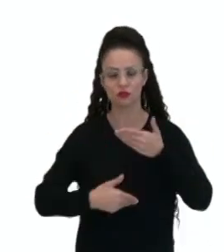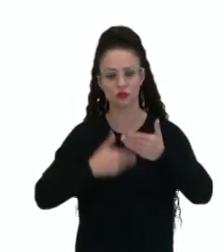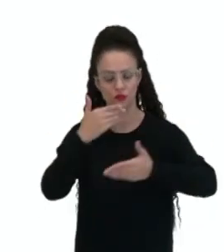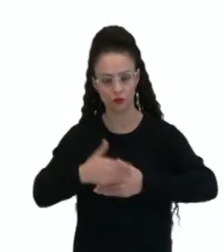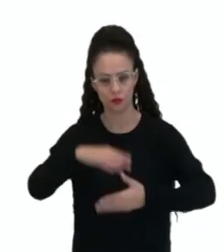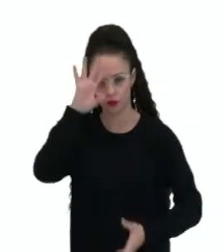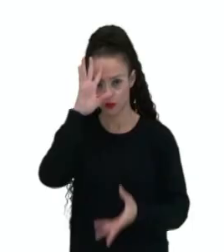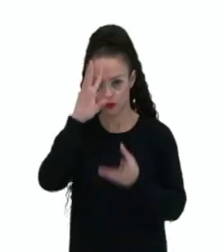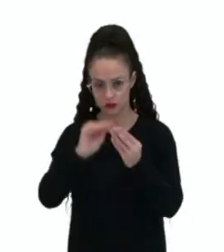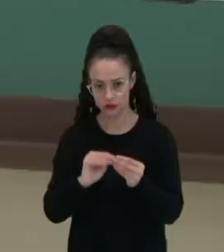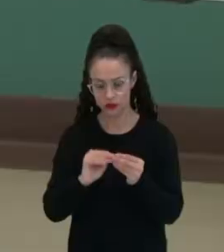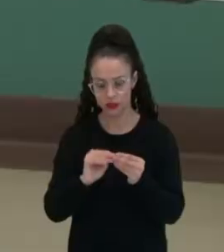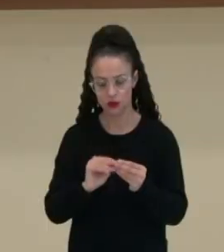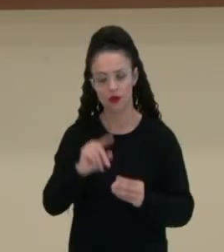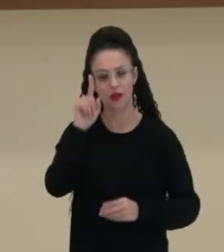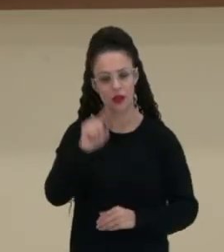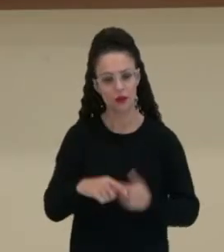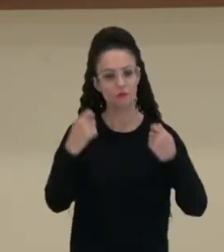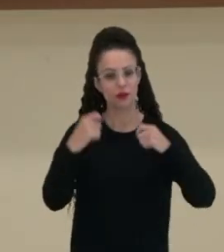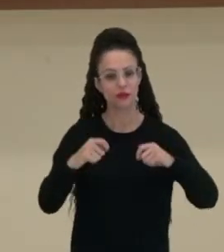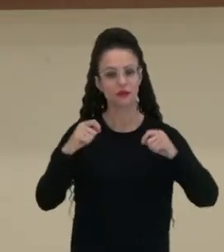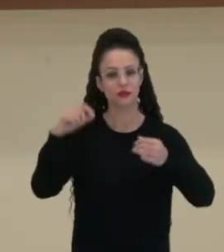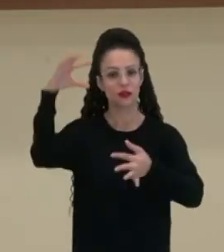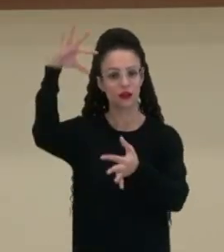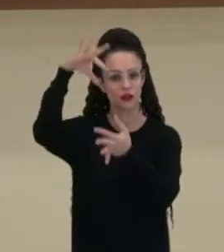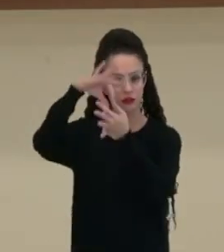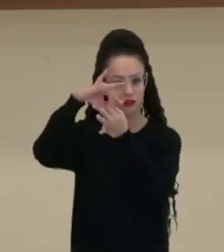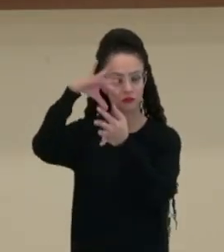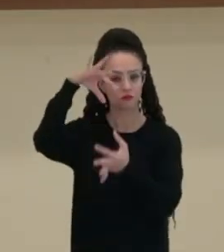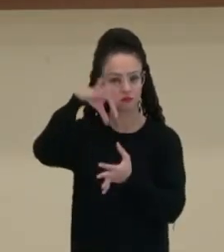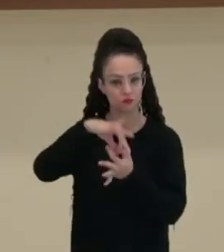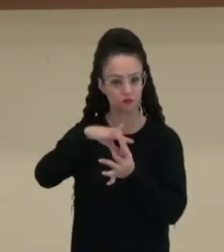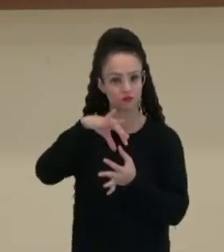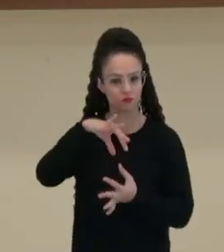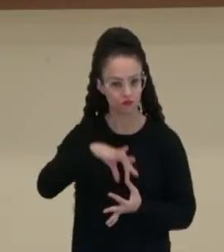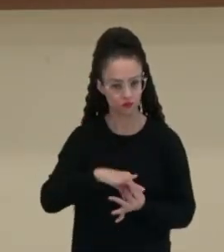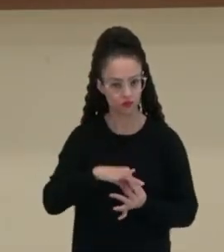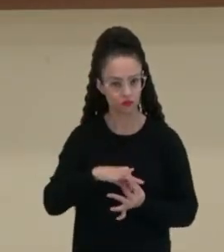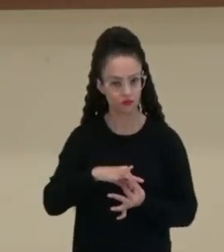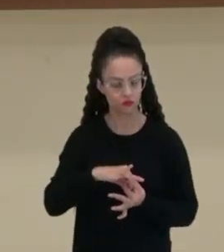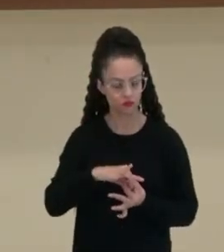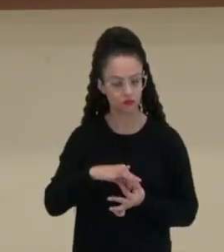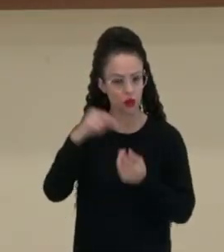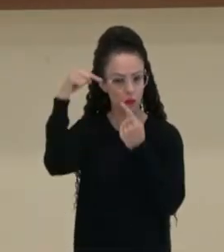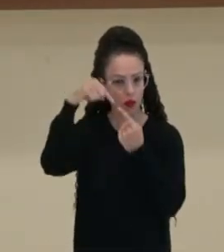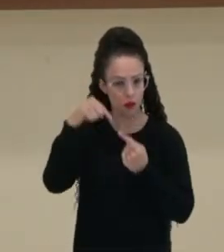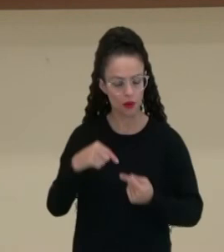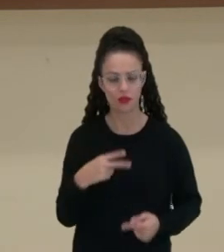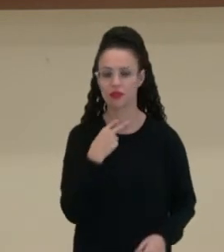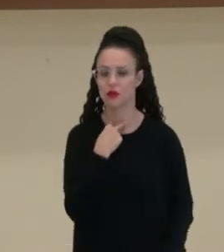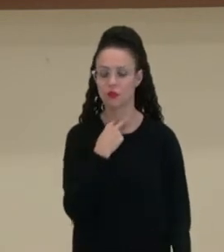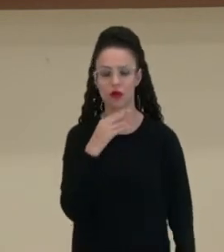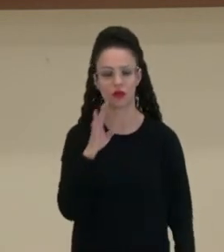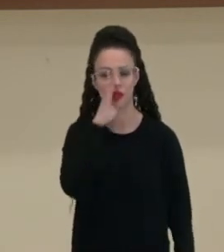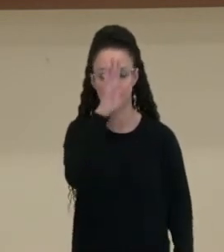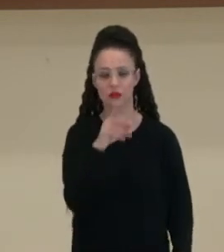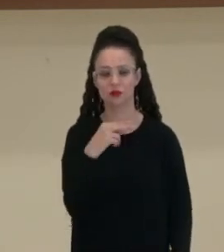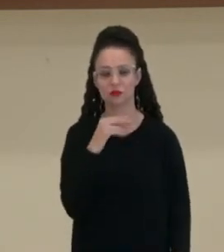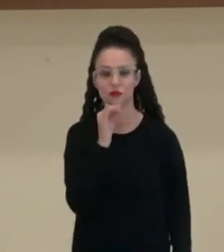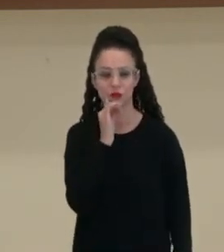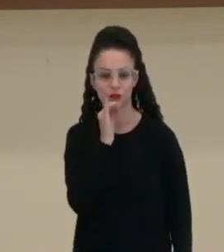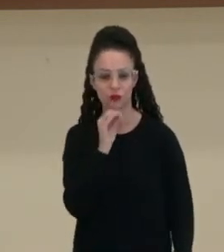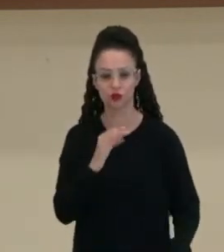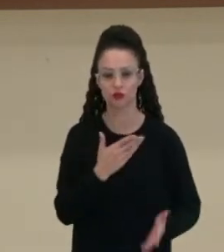desenvolvimento, conclusão, devem estar o quê? Em consonância. Eu não posso